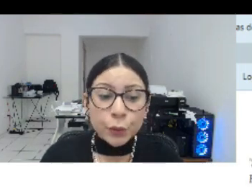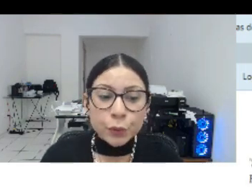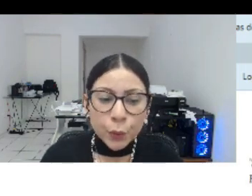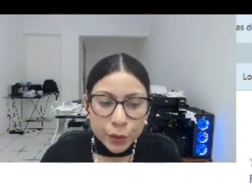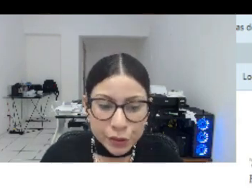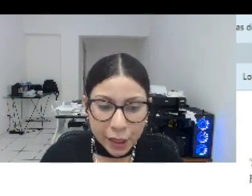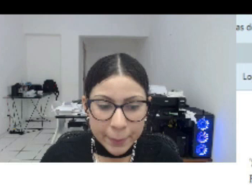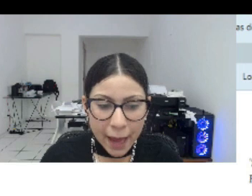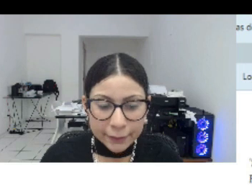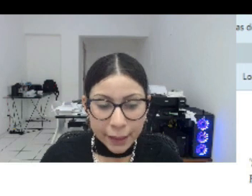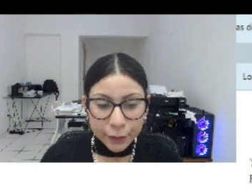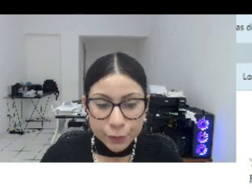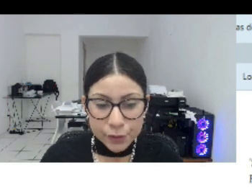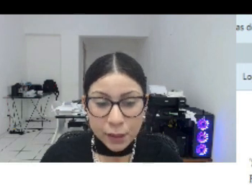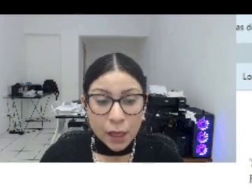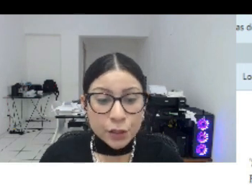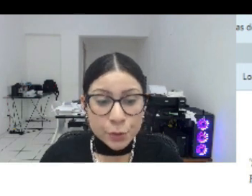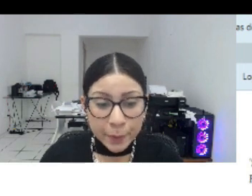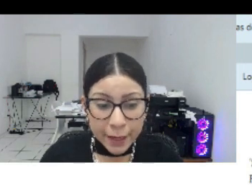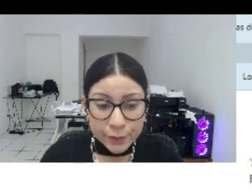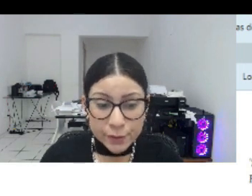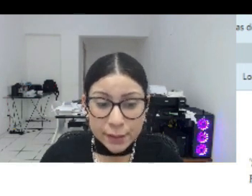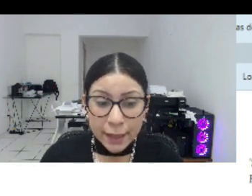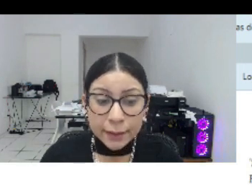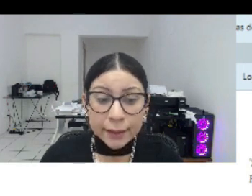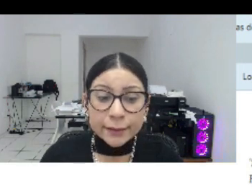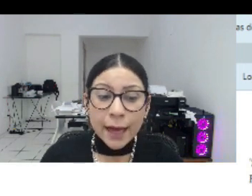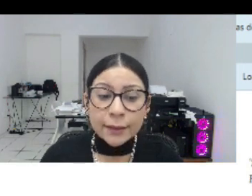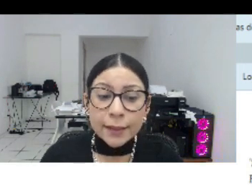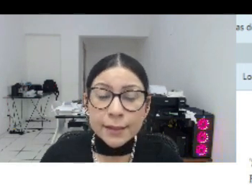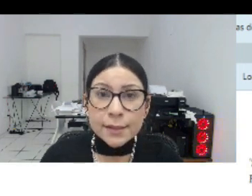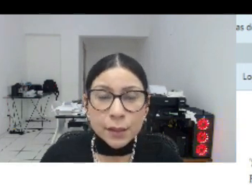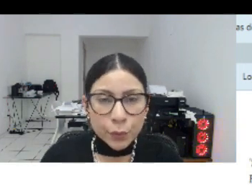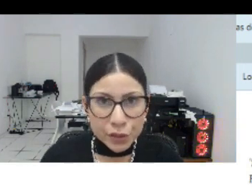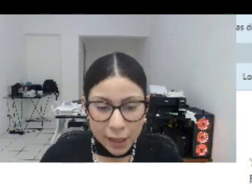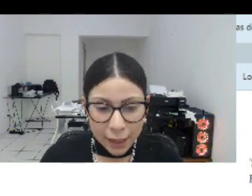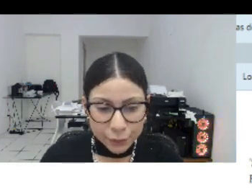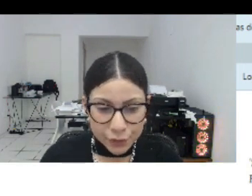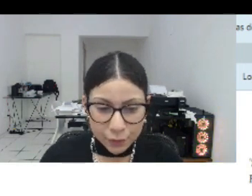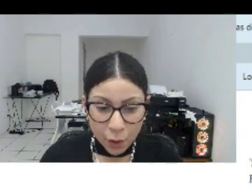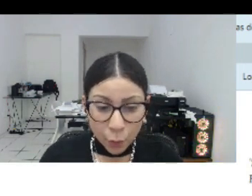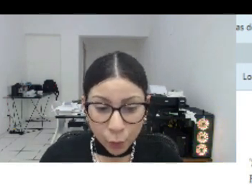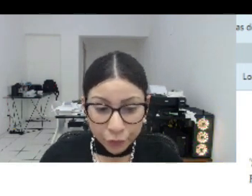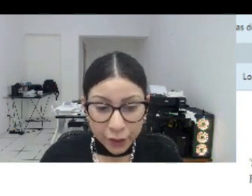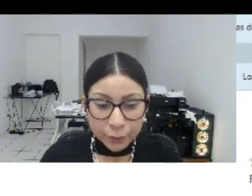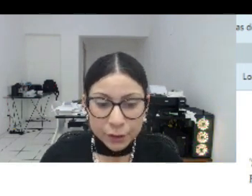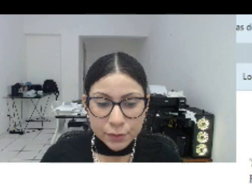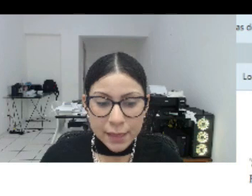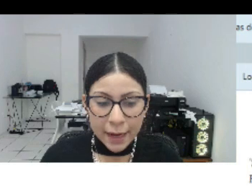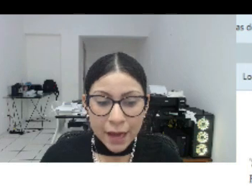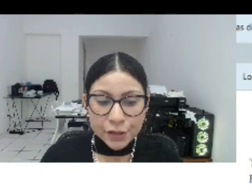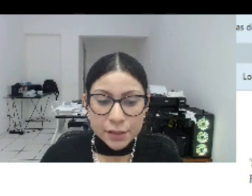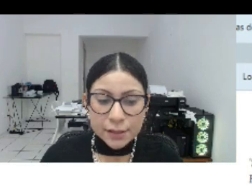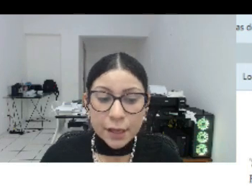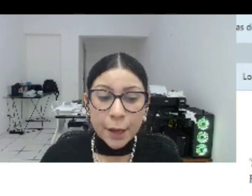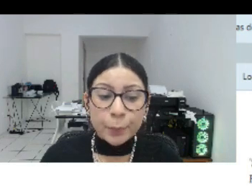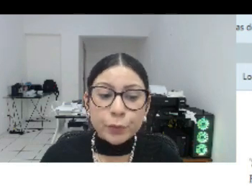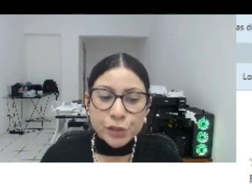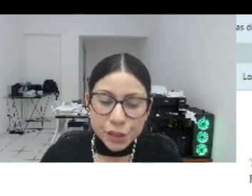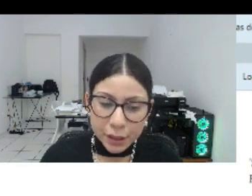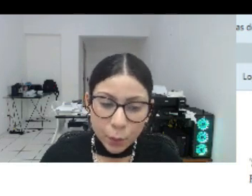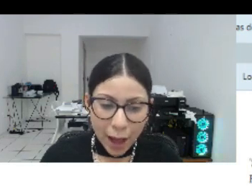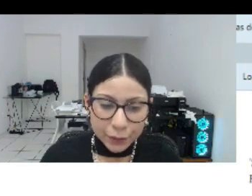de tortura de quebrar dedos de presos é detectada em 5 estados. O governo aqui do Ceará diz